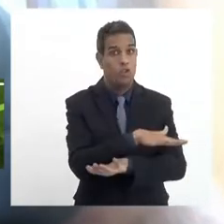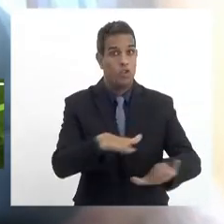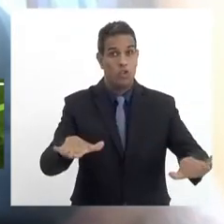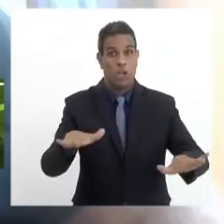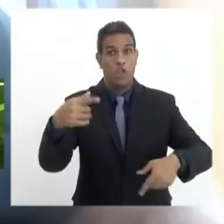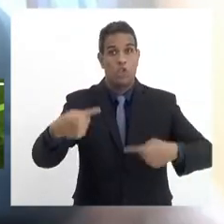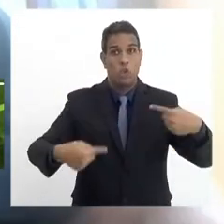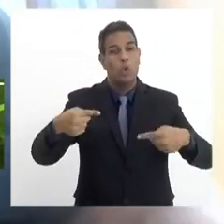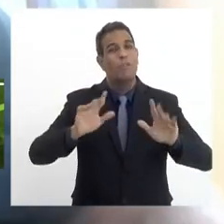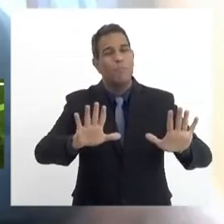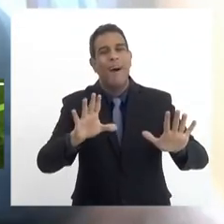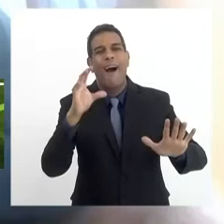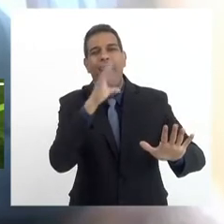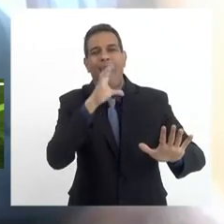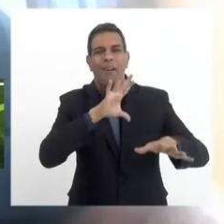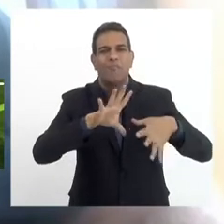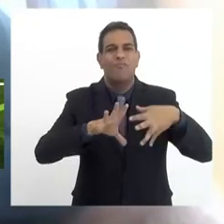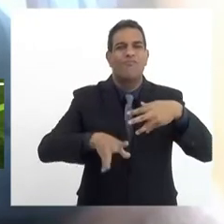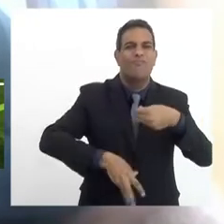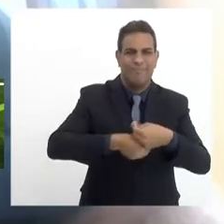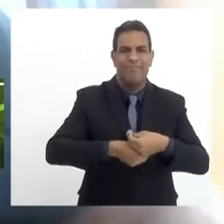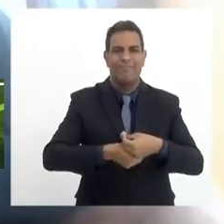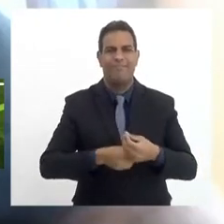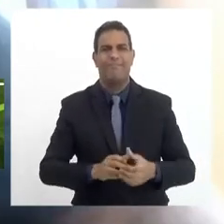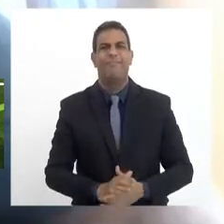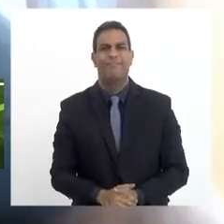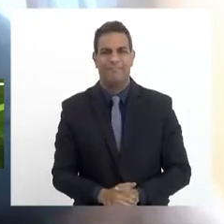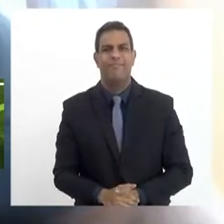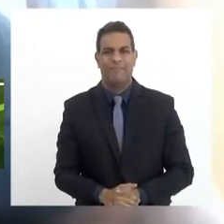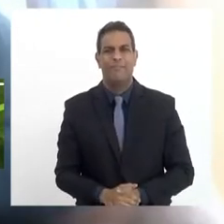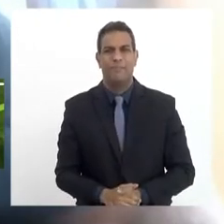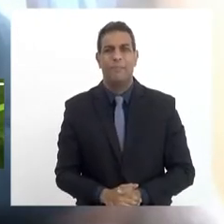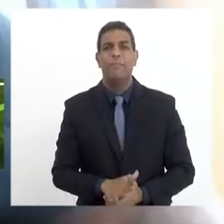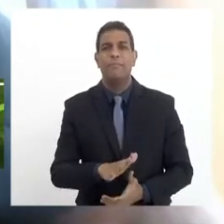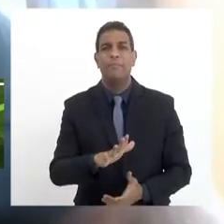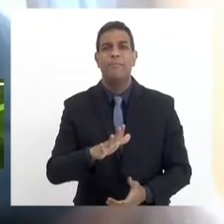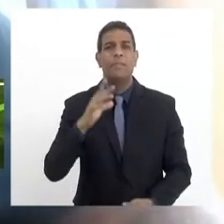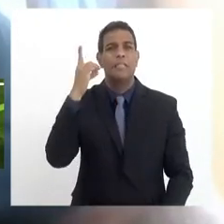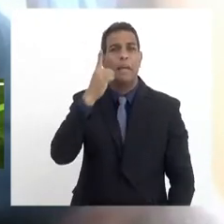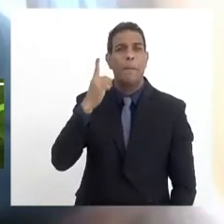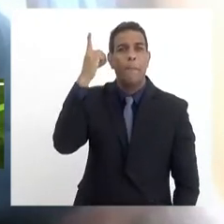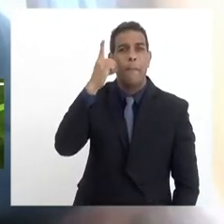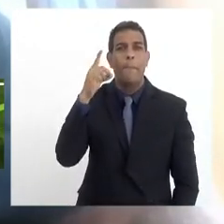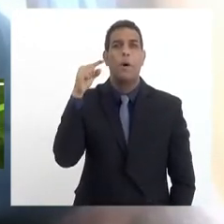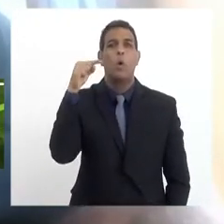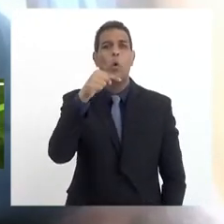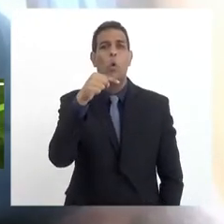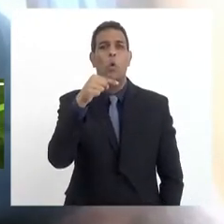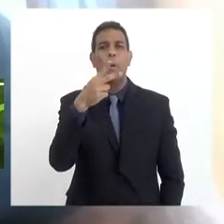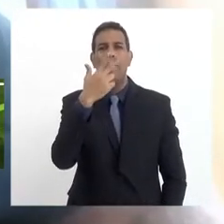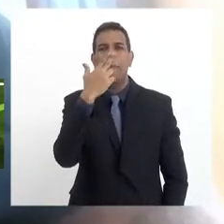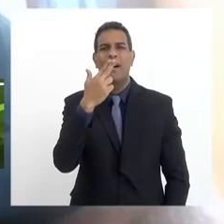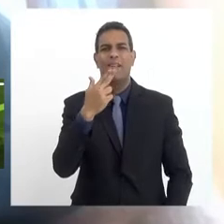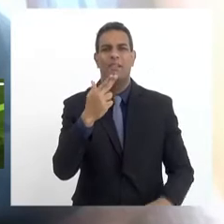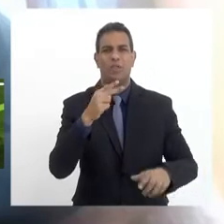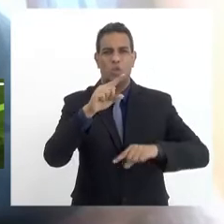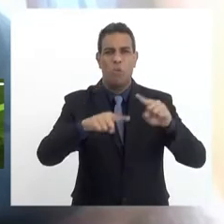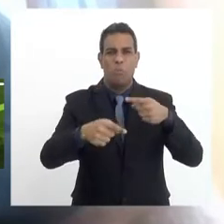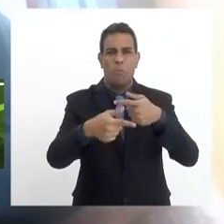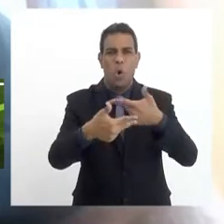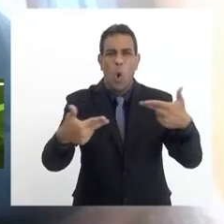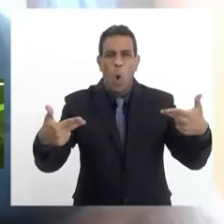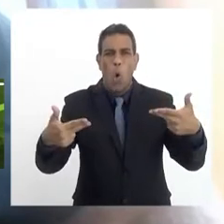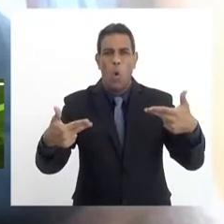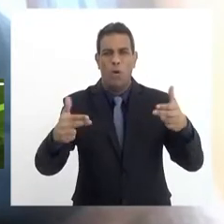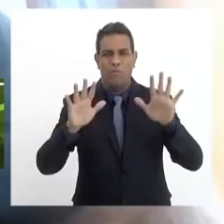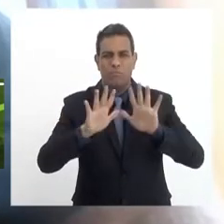Podemos voltar. Mas só para dar uma informação rapidinha para ele... O deputado Amorim falou que era sobre embalagem. Só, Luiz Paulo,